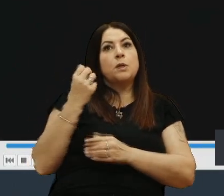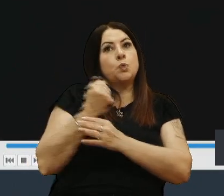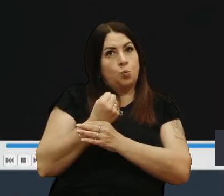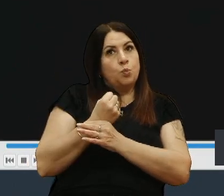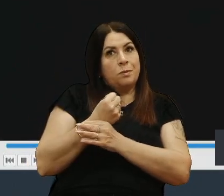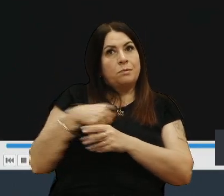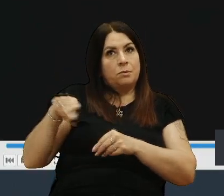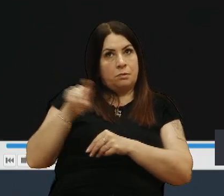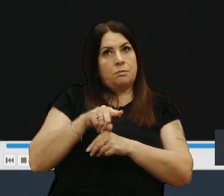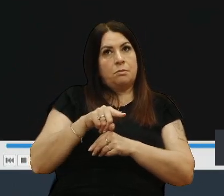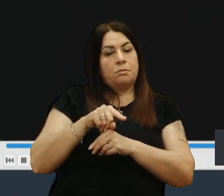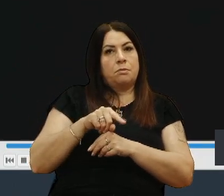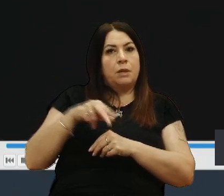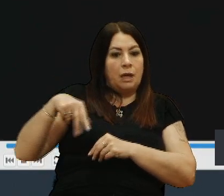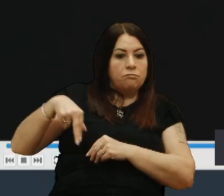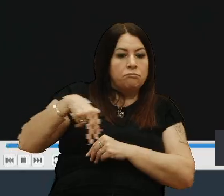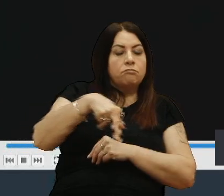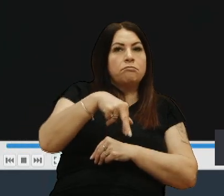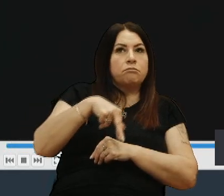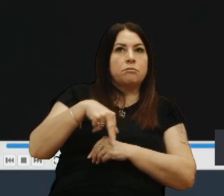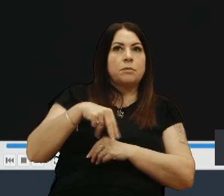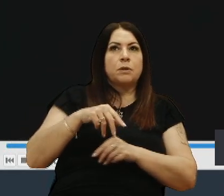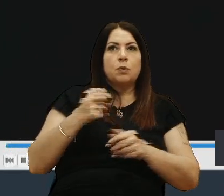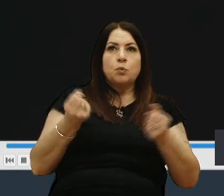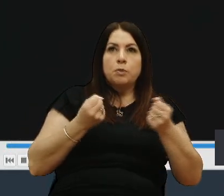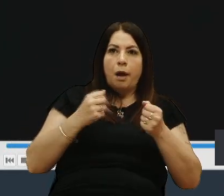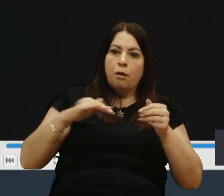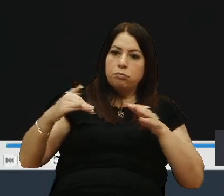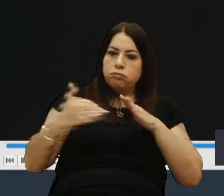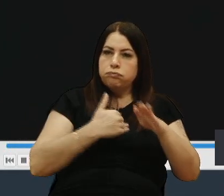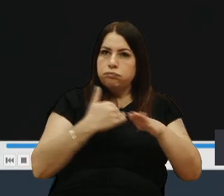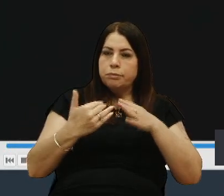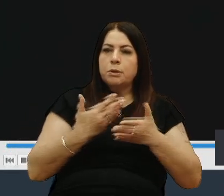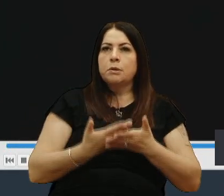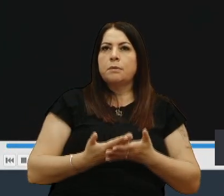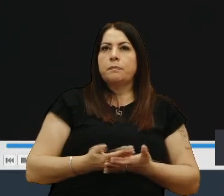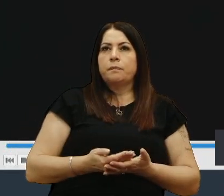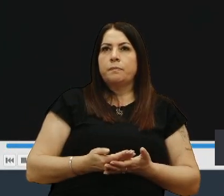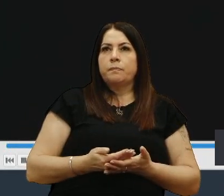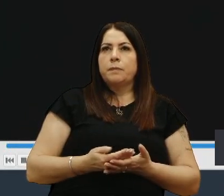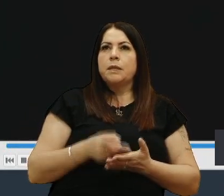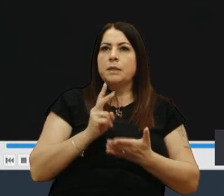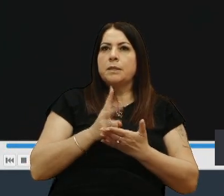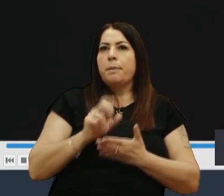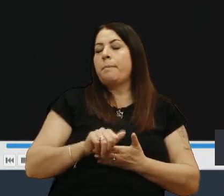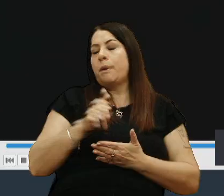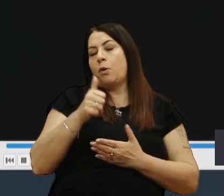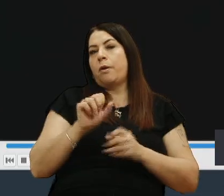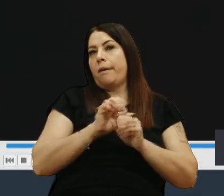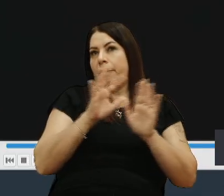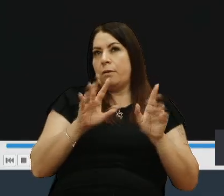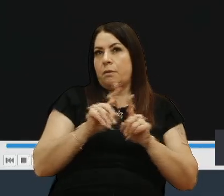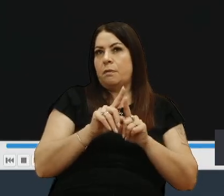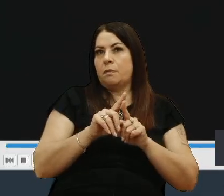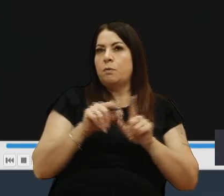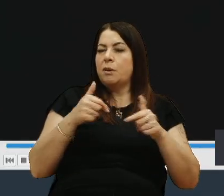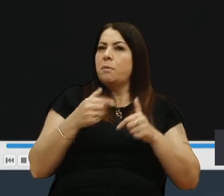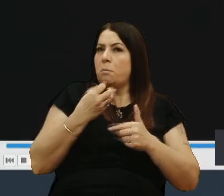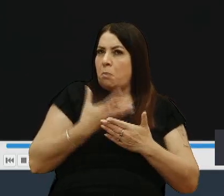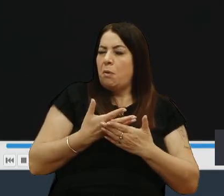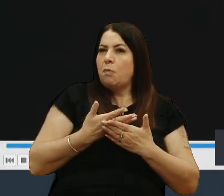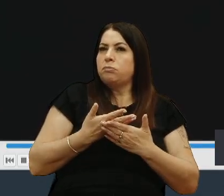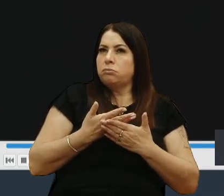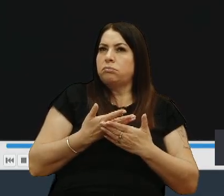aqui, a segurança de quem atravessa, dos carros que passam, e sempre pelo melhor, é claro, e eu acho que o serviço está muito bom.